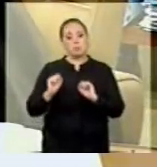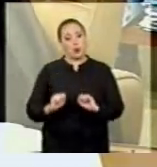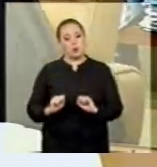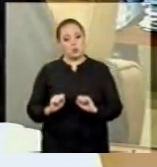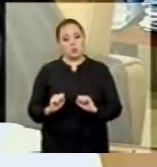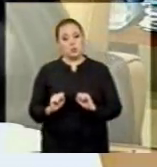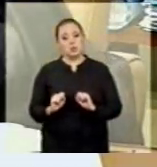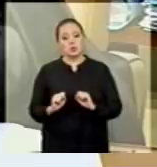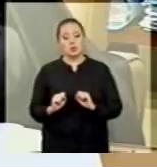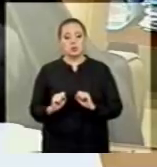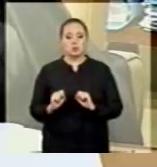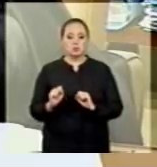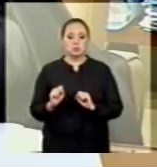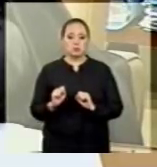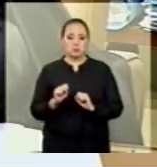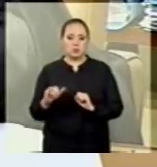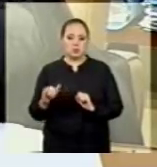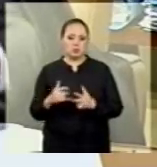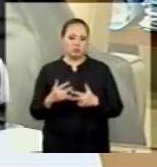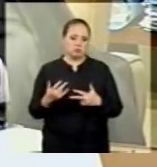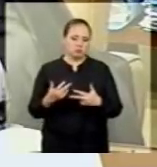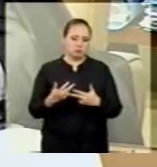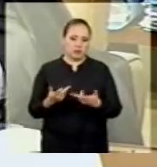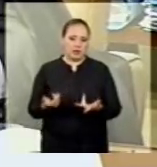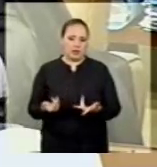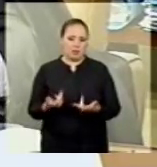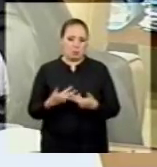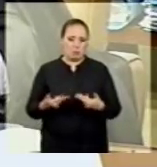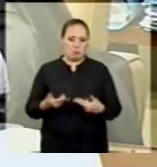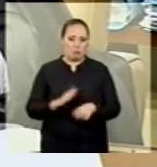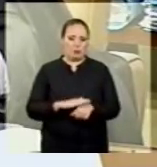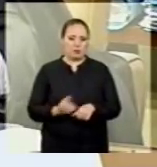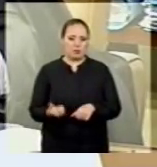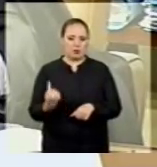eventualmente, em casos abstrusos e absurdos, e usar,